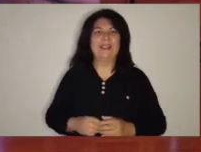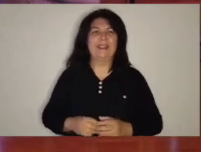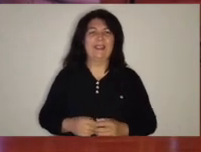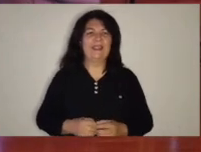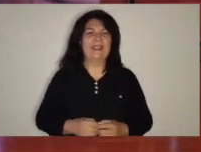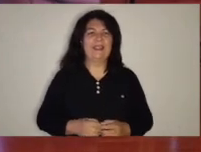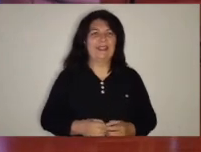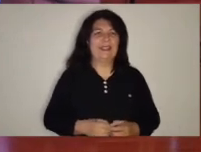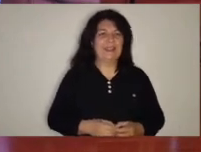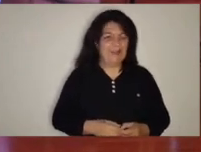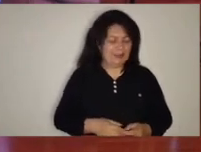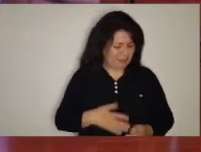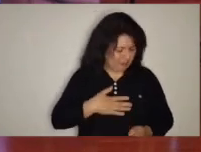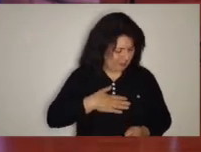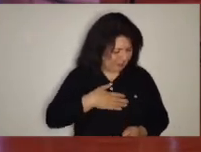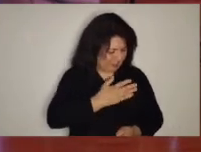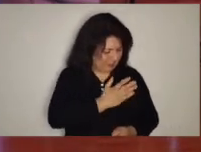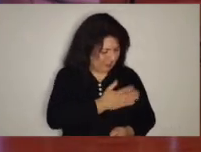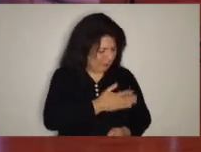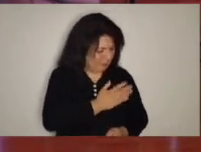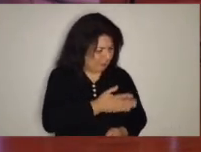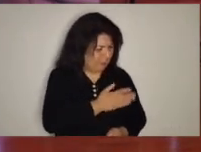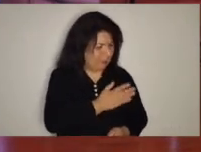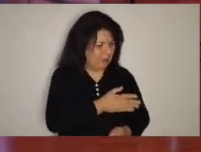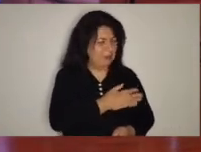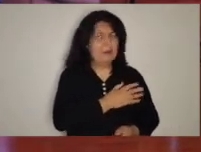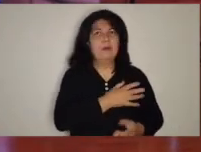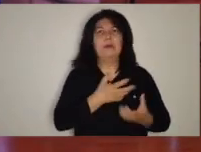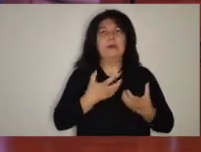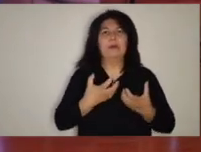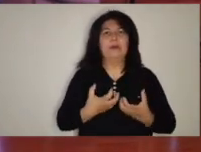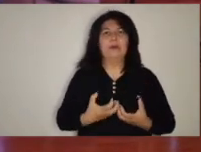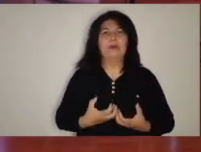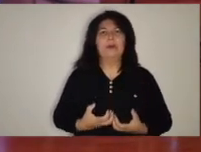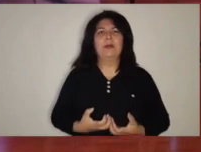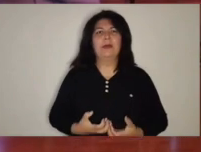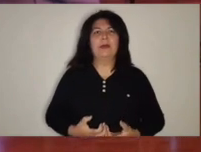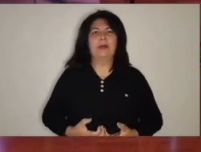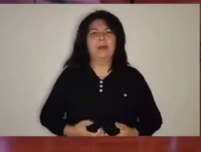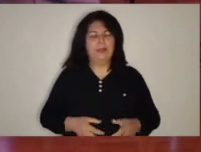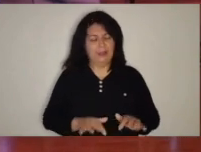Encontro meu coração disposto a